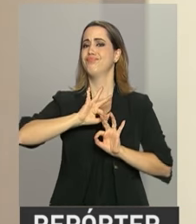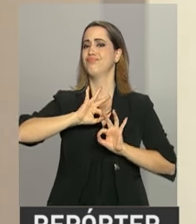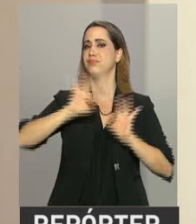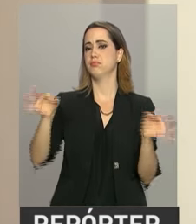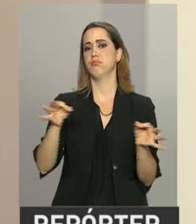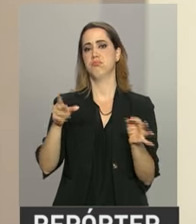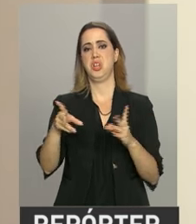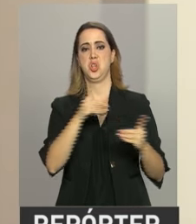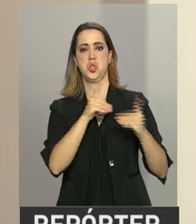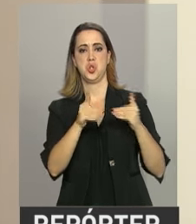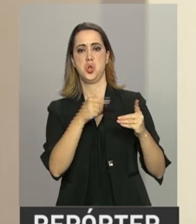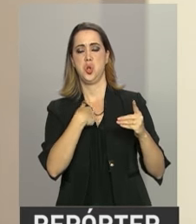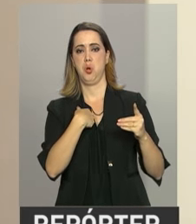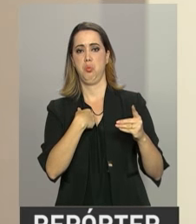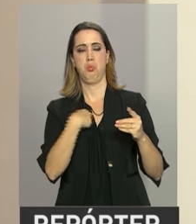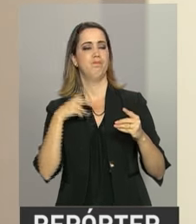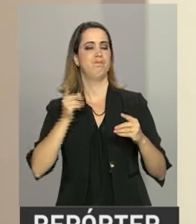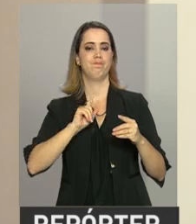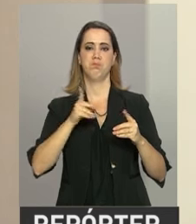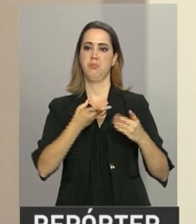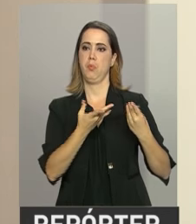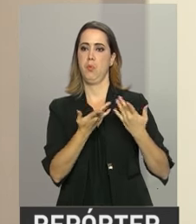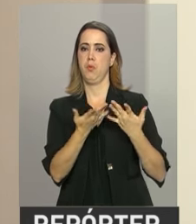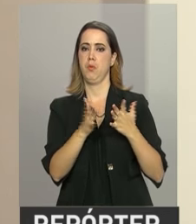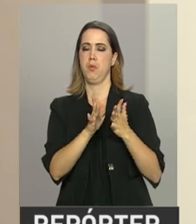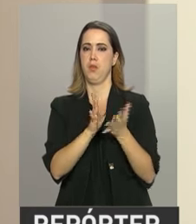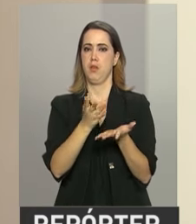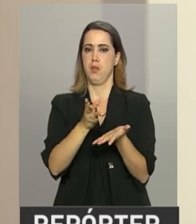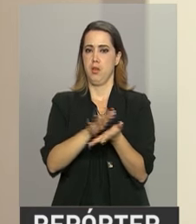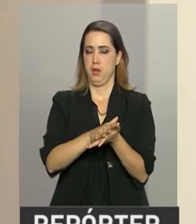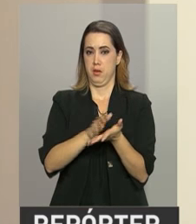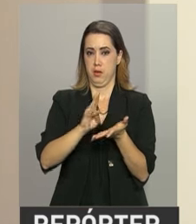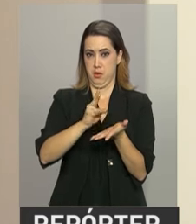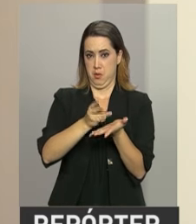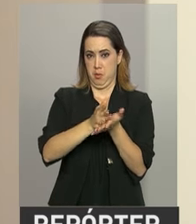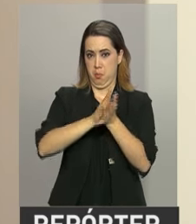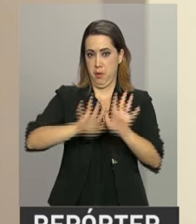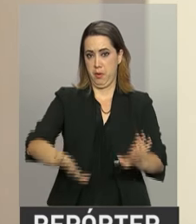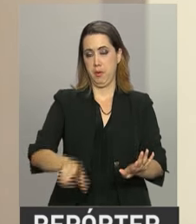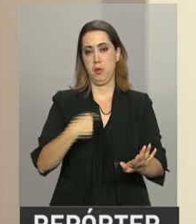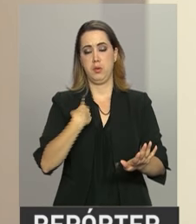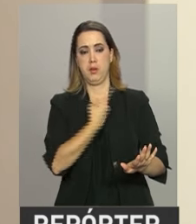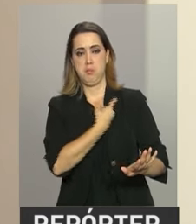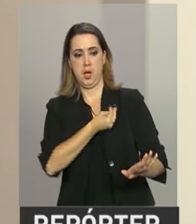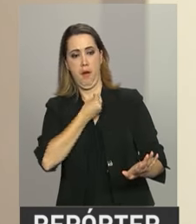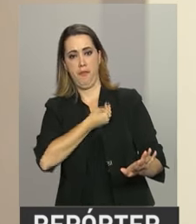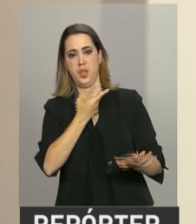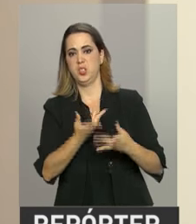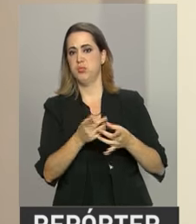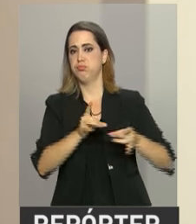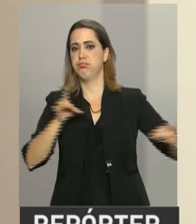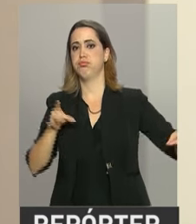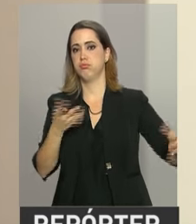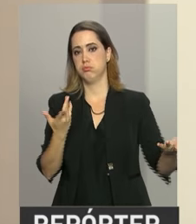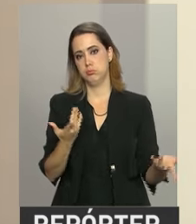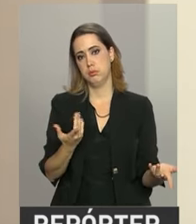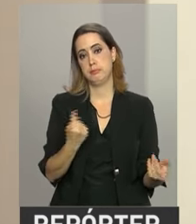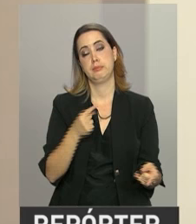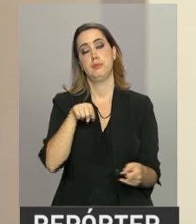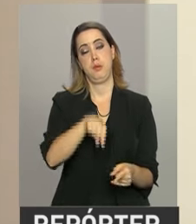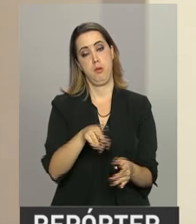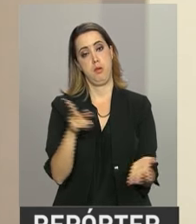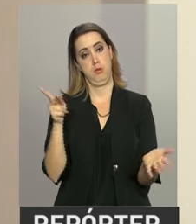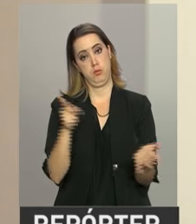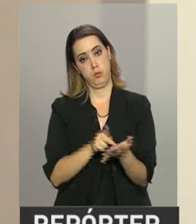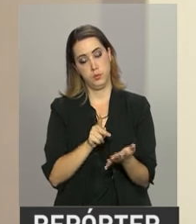dialoga comigo, ele é divorciado dos meus sonhos, dos meus projetos de vida. E isso, na